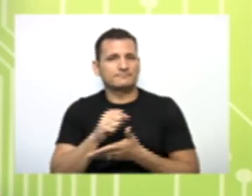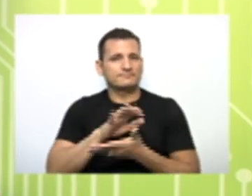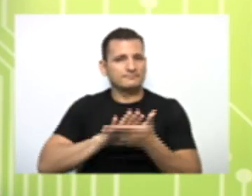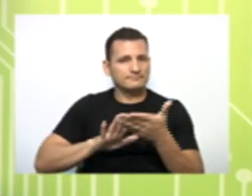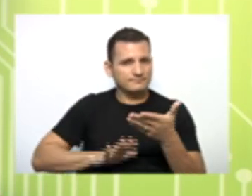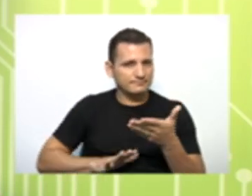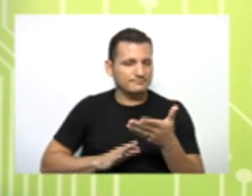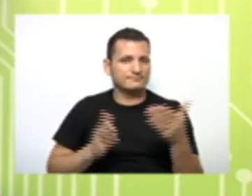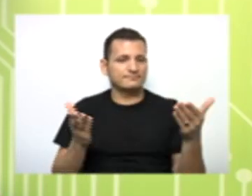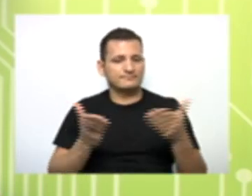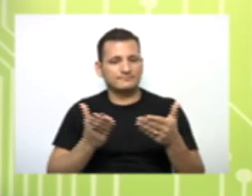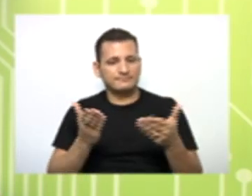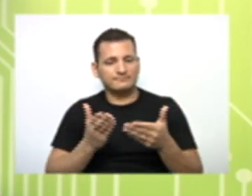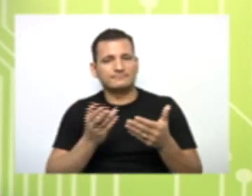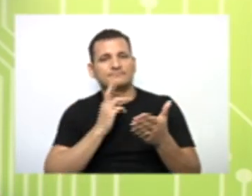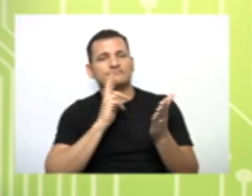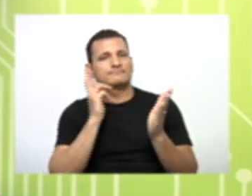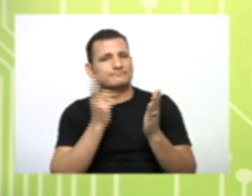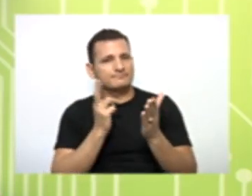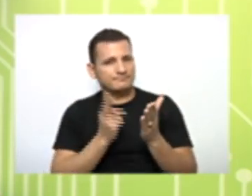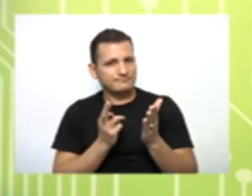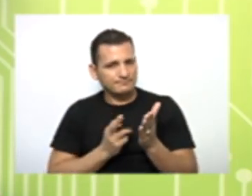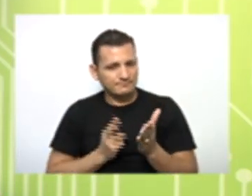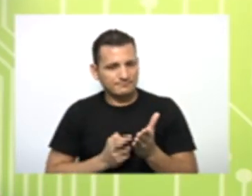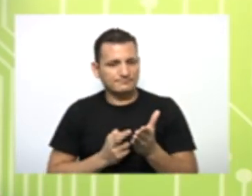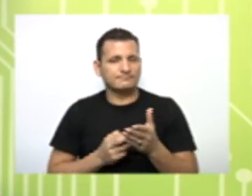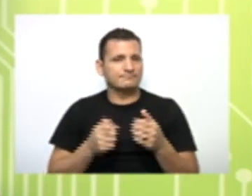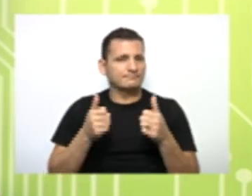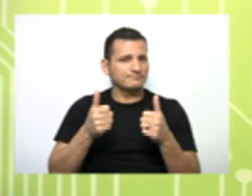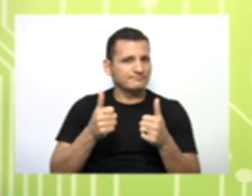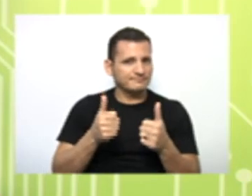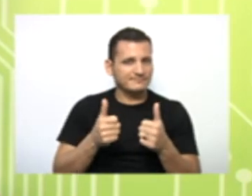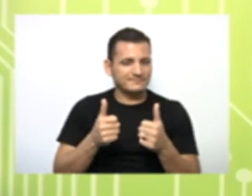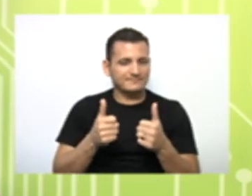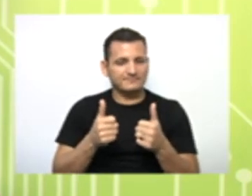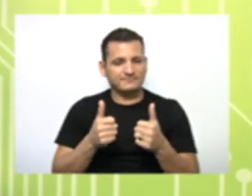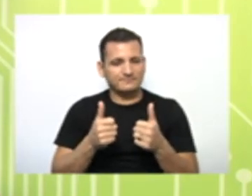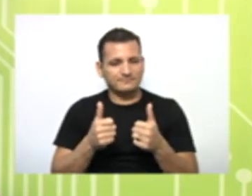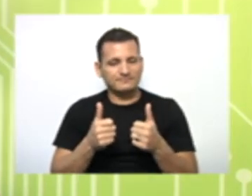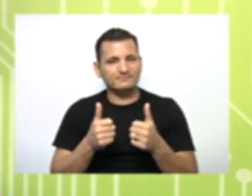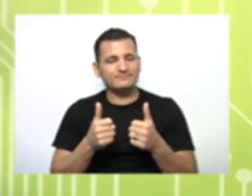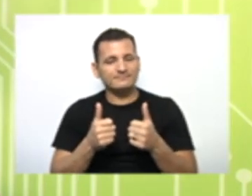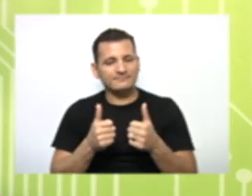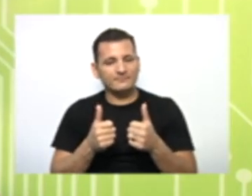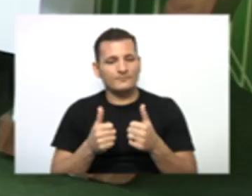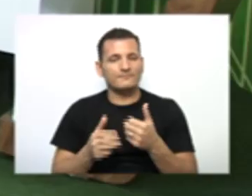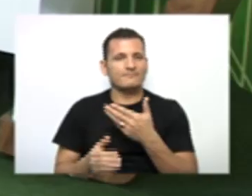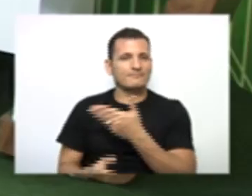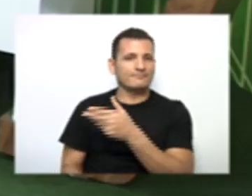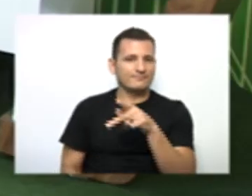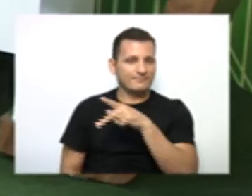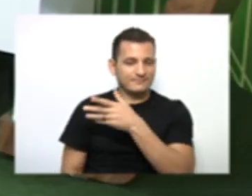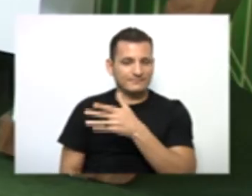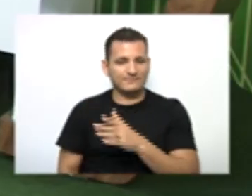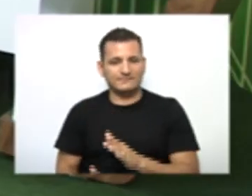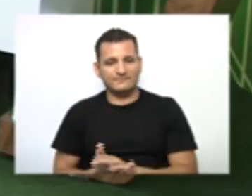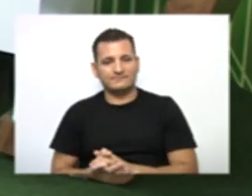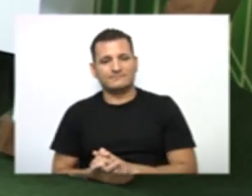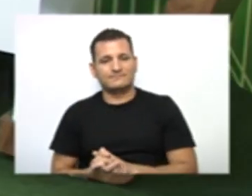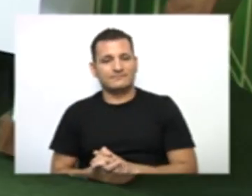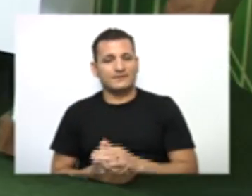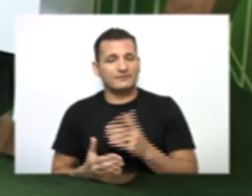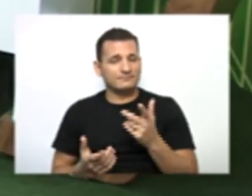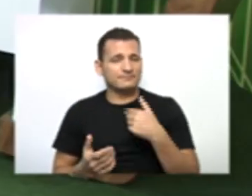de sala. Respondam aí, beleza, com toda a empolgação, né, professor? Exatamente. Estou pedindo para que